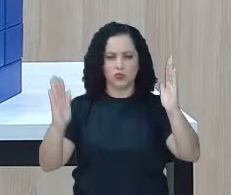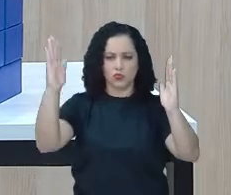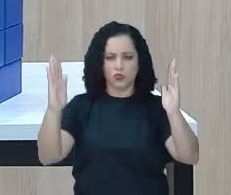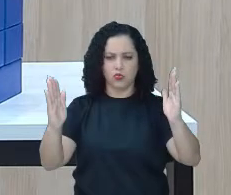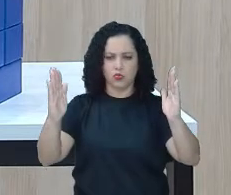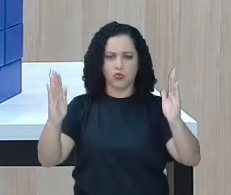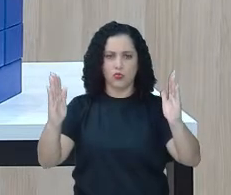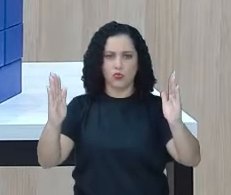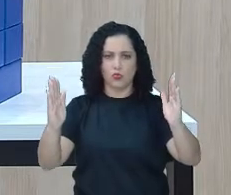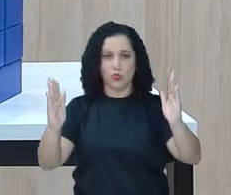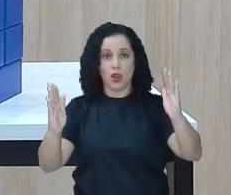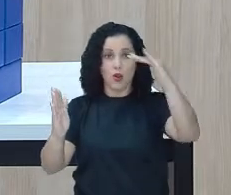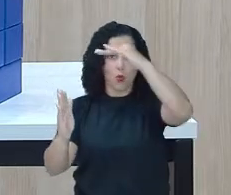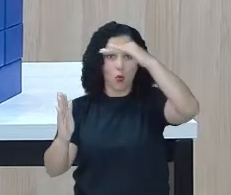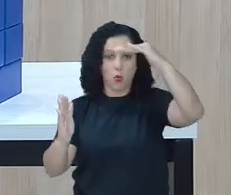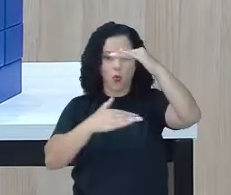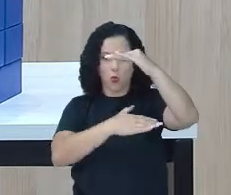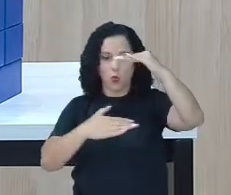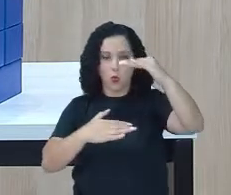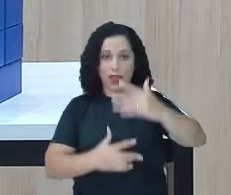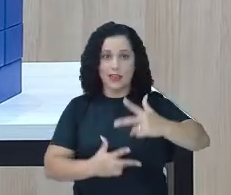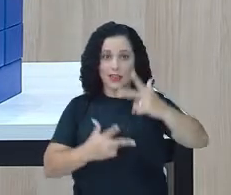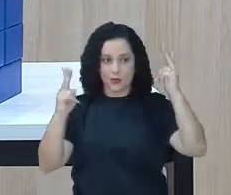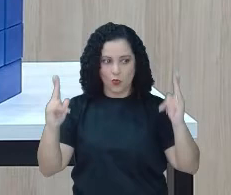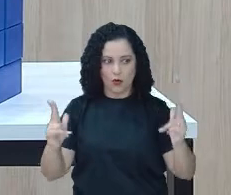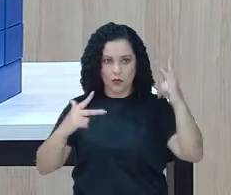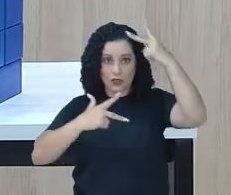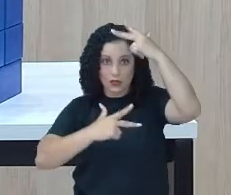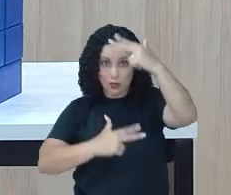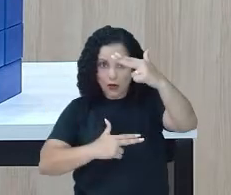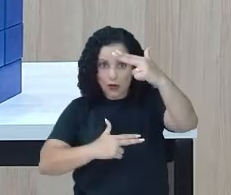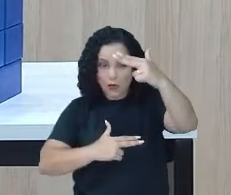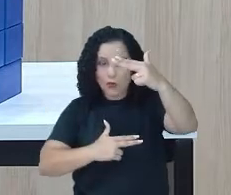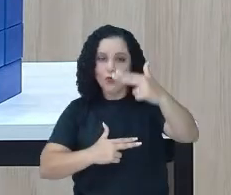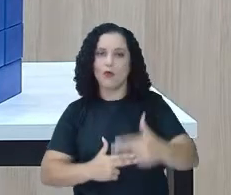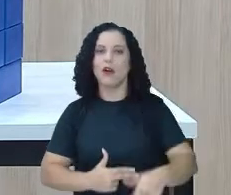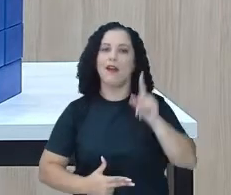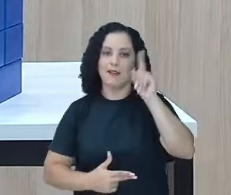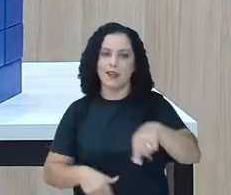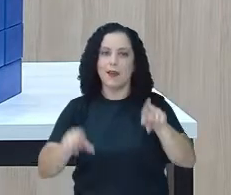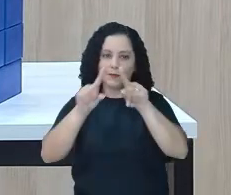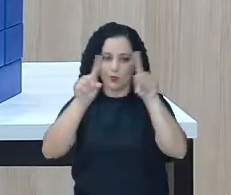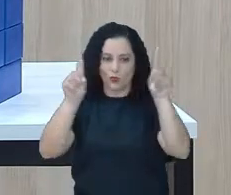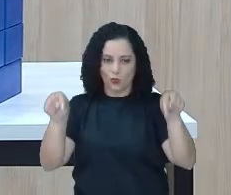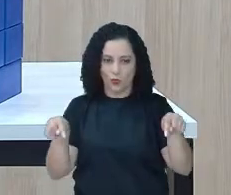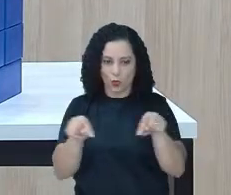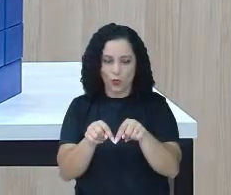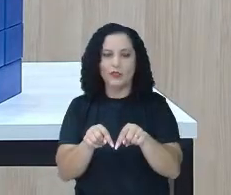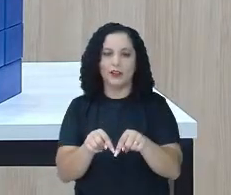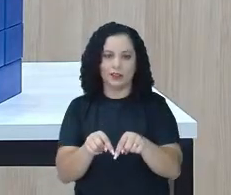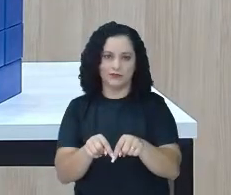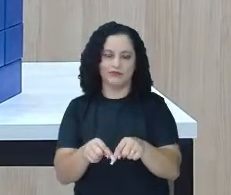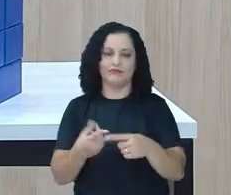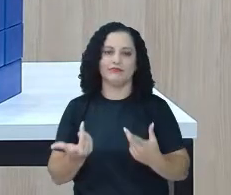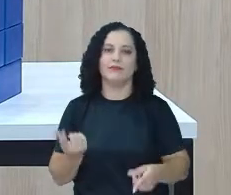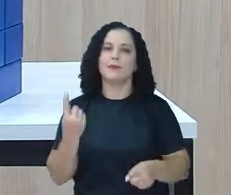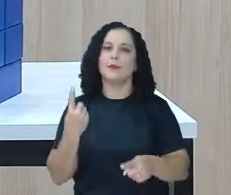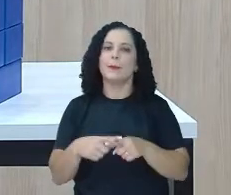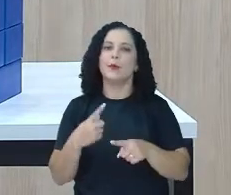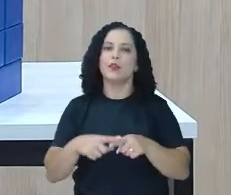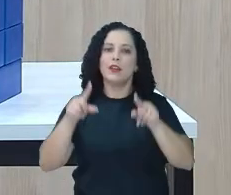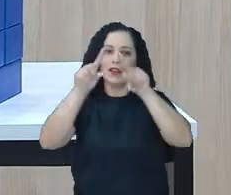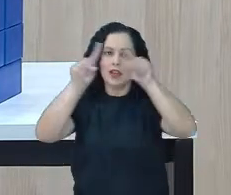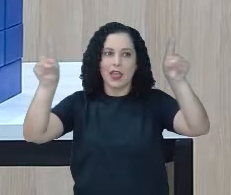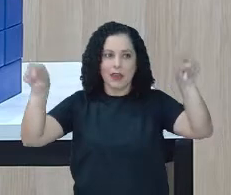são idênticos, a gente vai ter um quadrado. Perceba que na definição de retângulo ele não fala nada, que os lados têm que